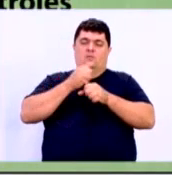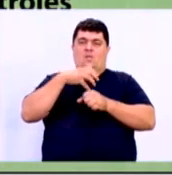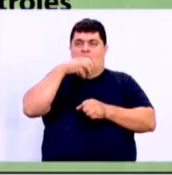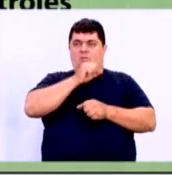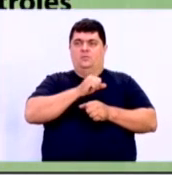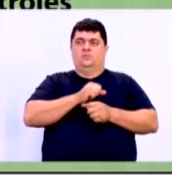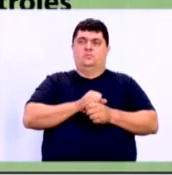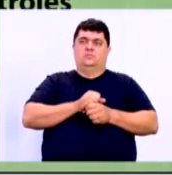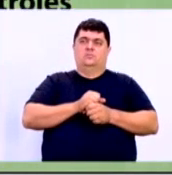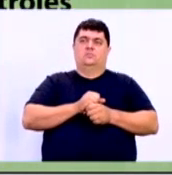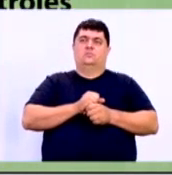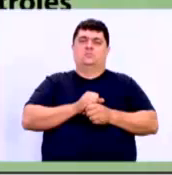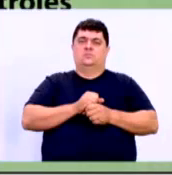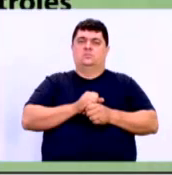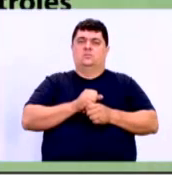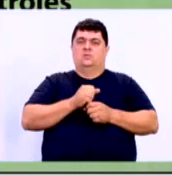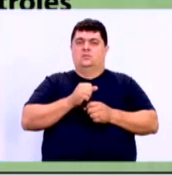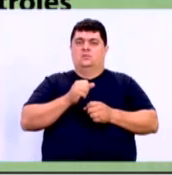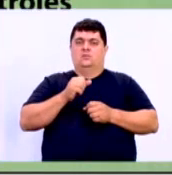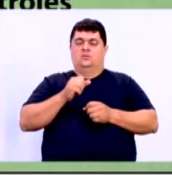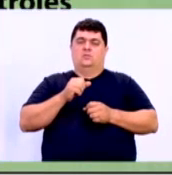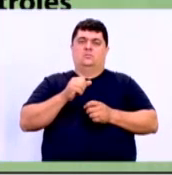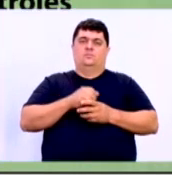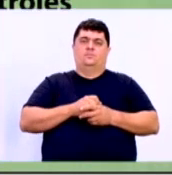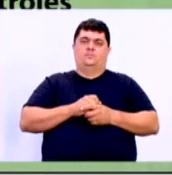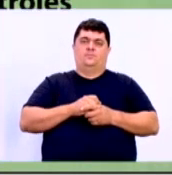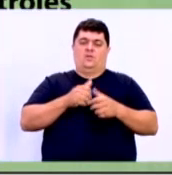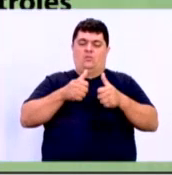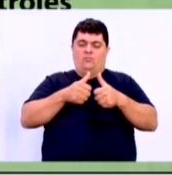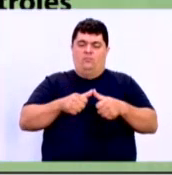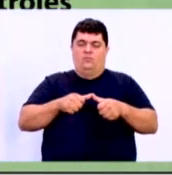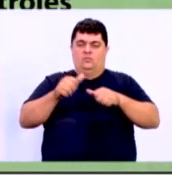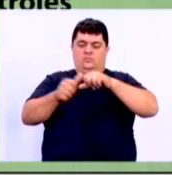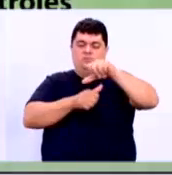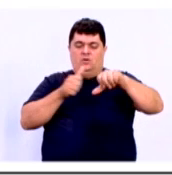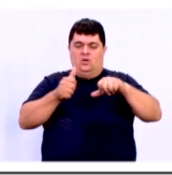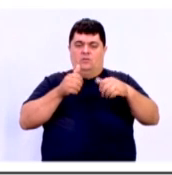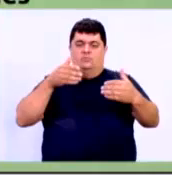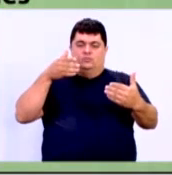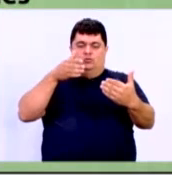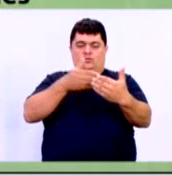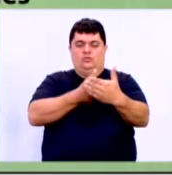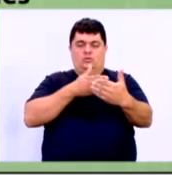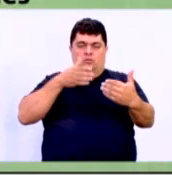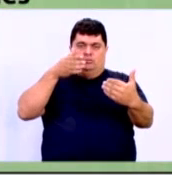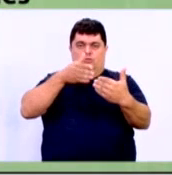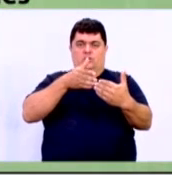né? Custos fixos, variáveis, diretos e indiretos. Indiretos e diretos.